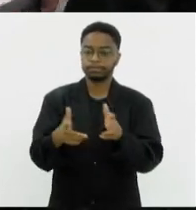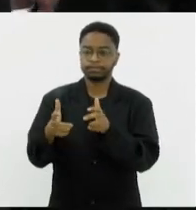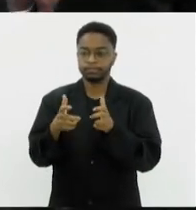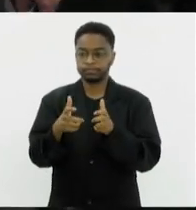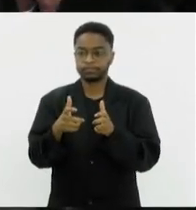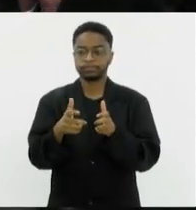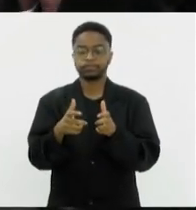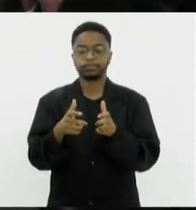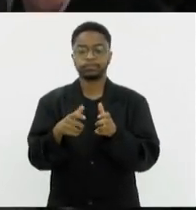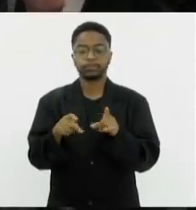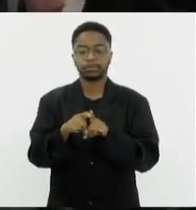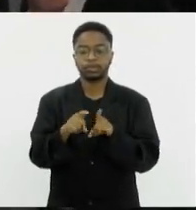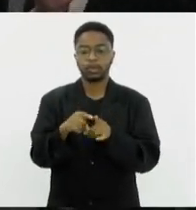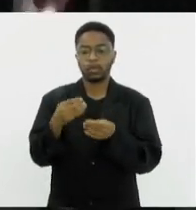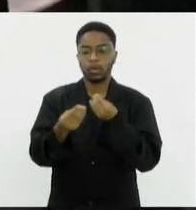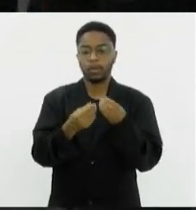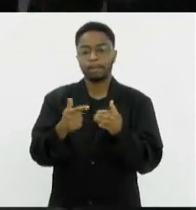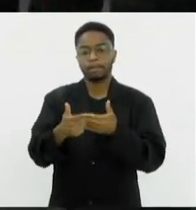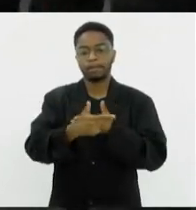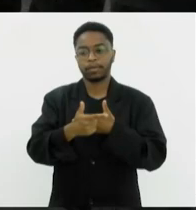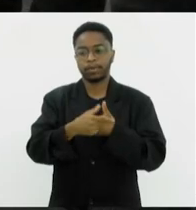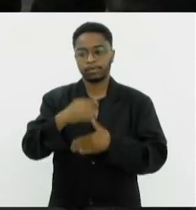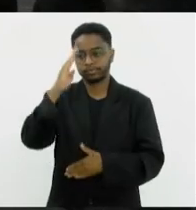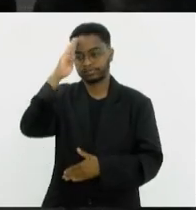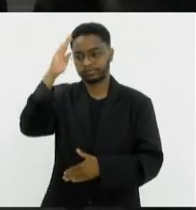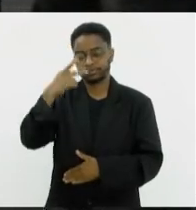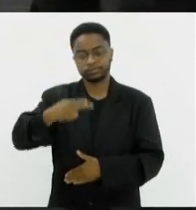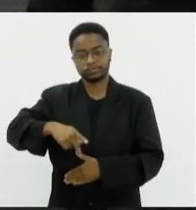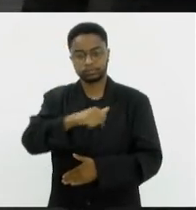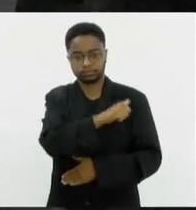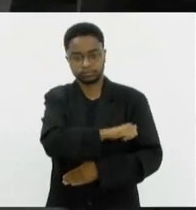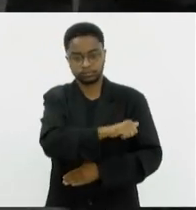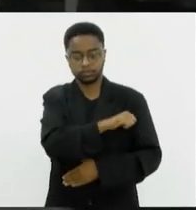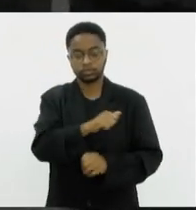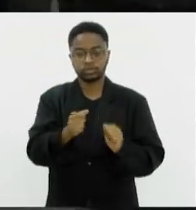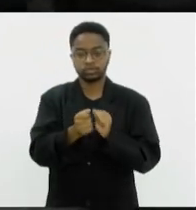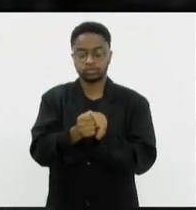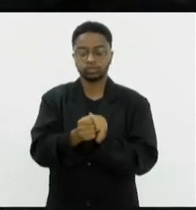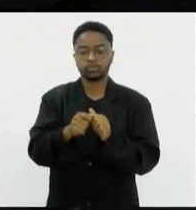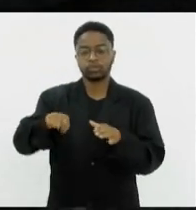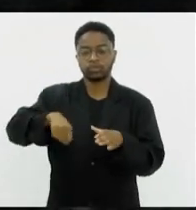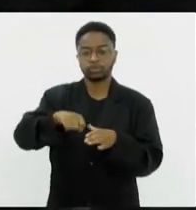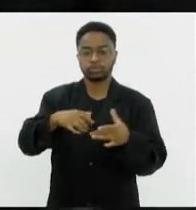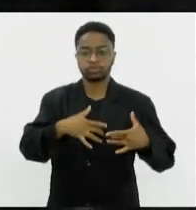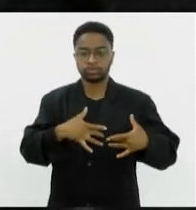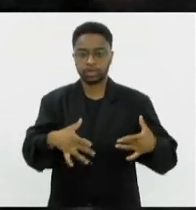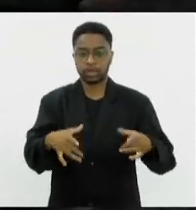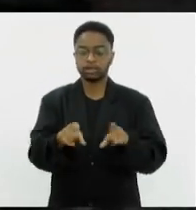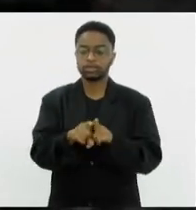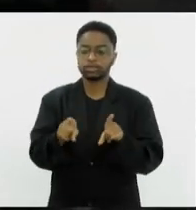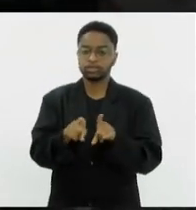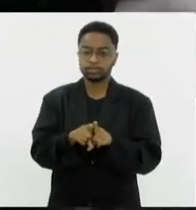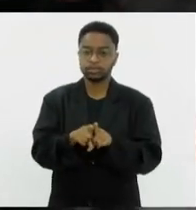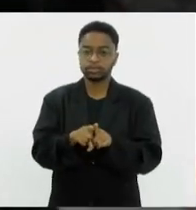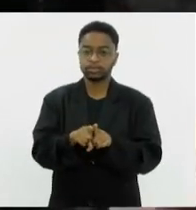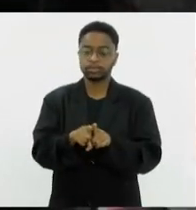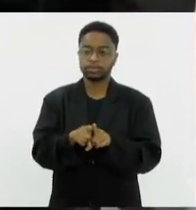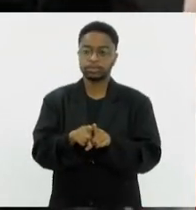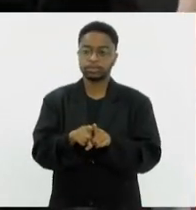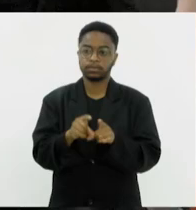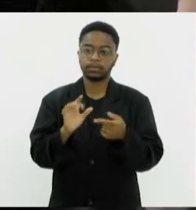o papel pioneiro que o Rio de Janeiro tem nas cozinhas solidárias, mas também trazendo